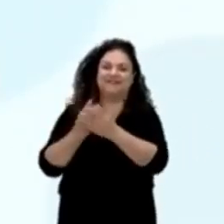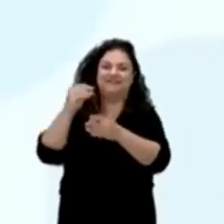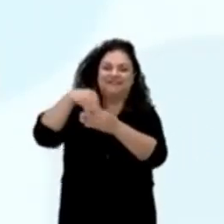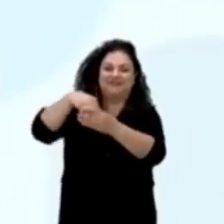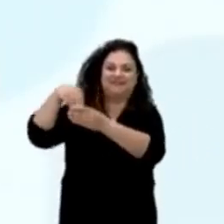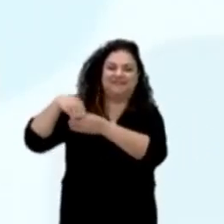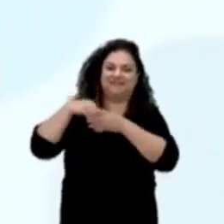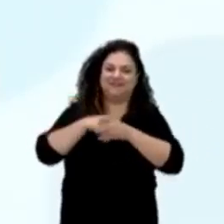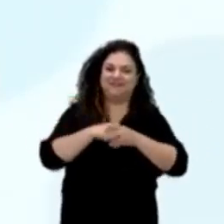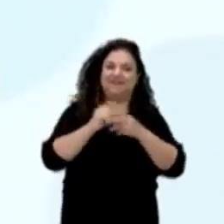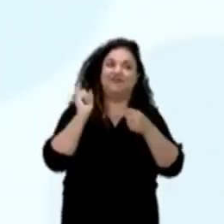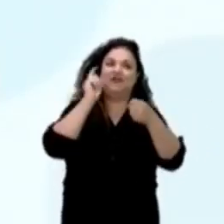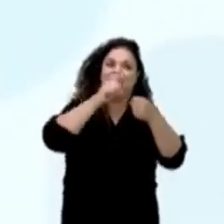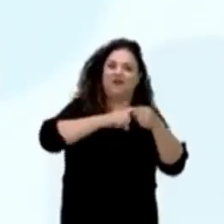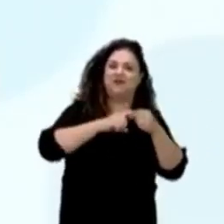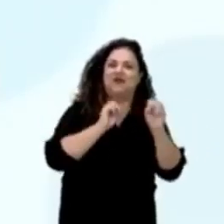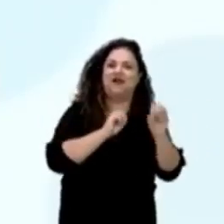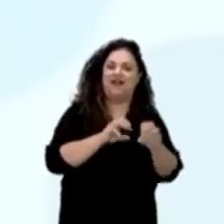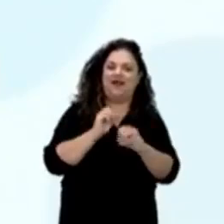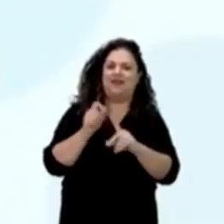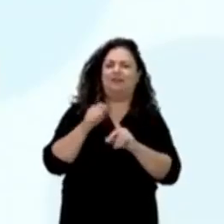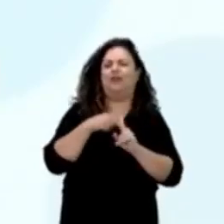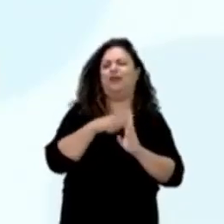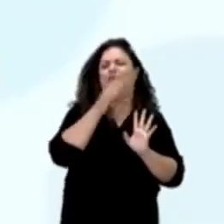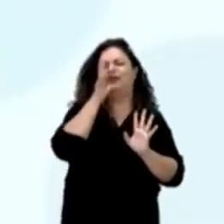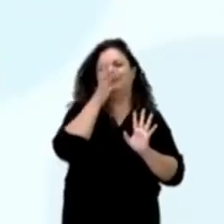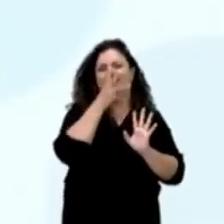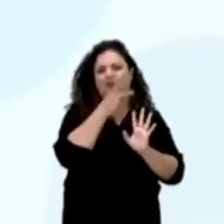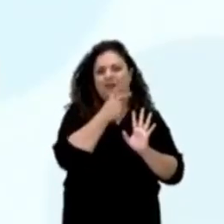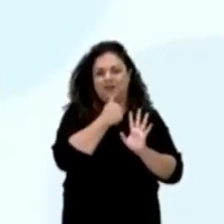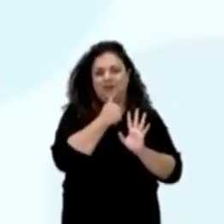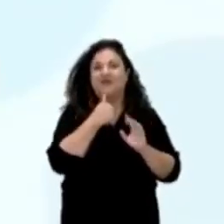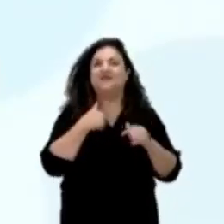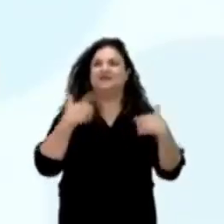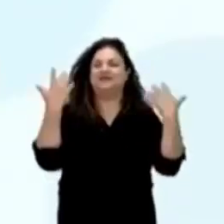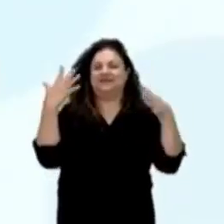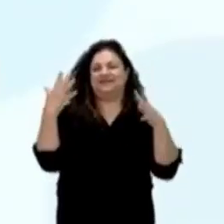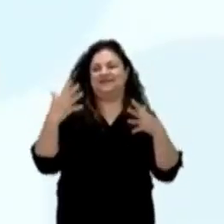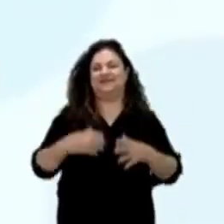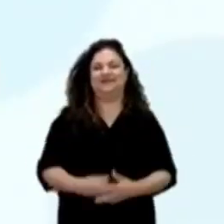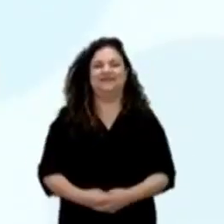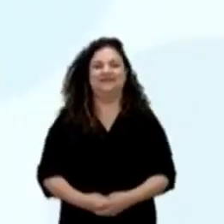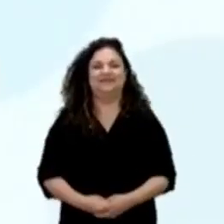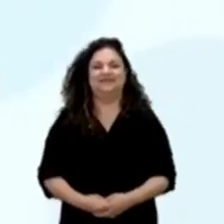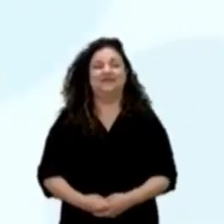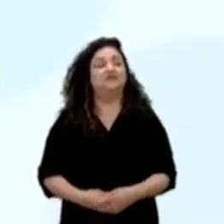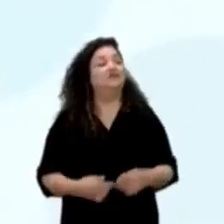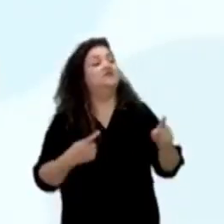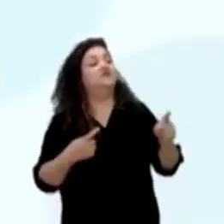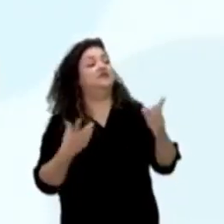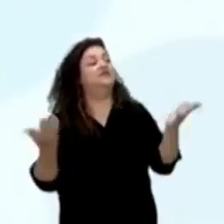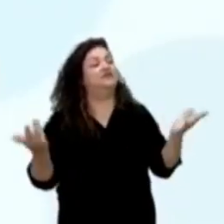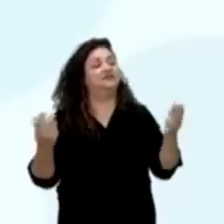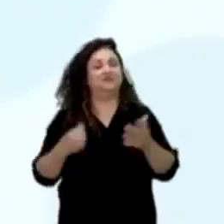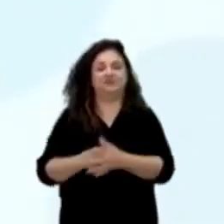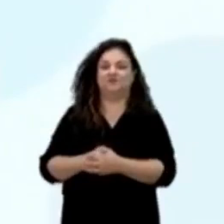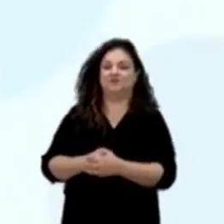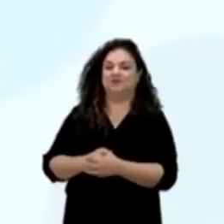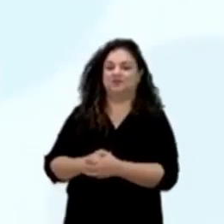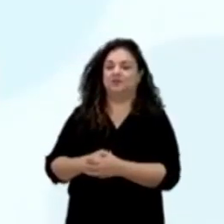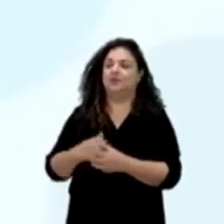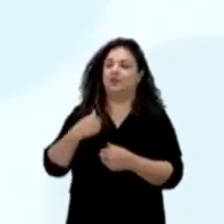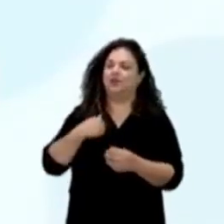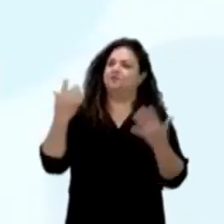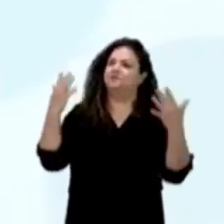voltou a frequentar depois de muitos meses. É, eu tô celebrando isso. E você? Pronto. Eu vou celebrar